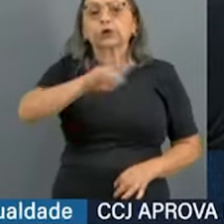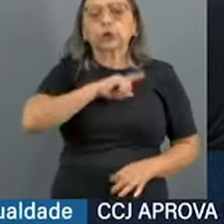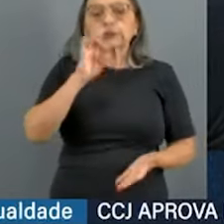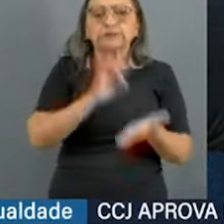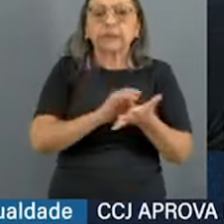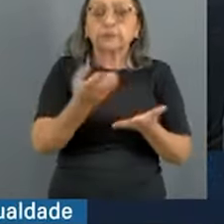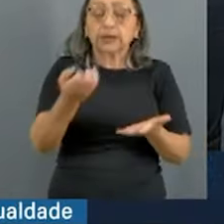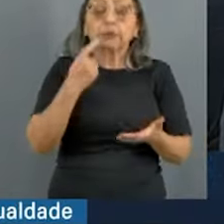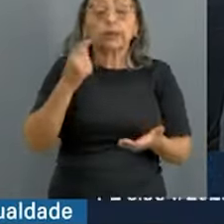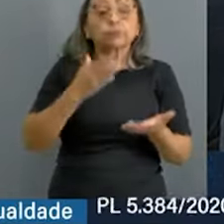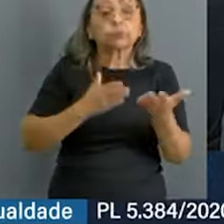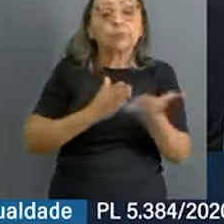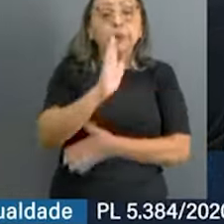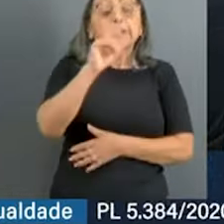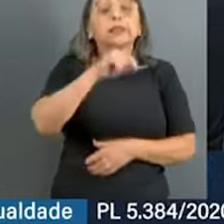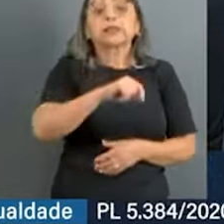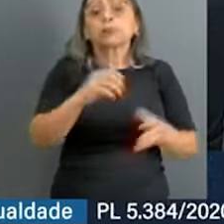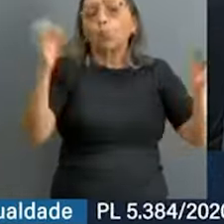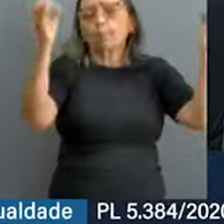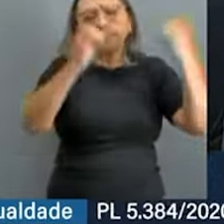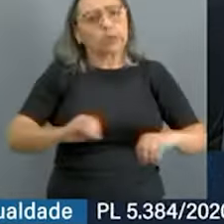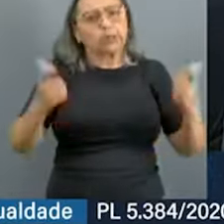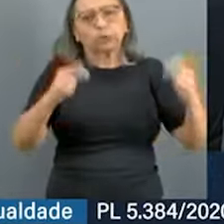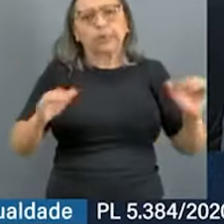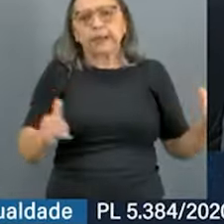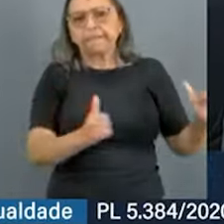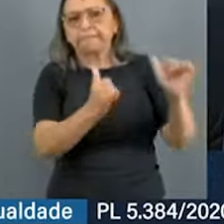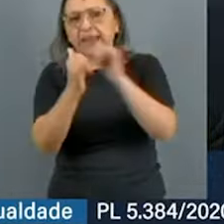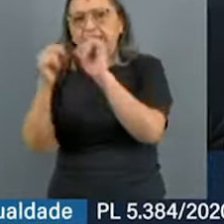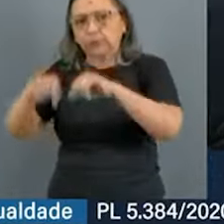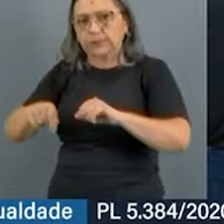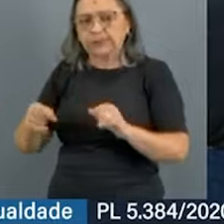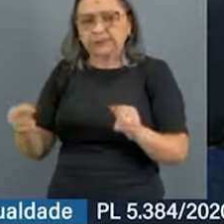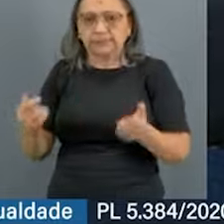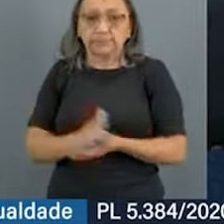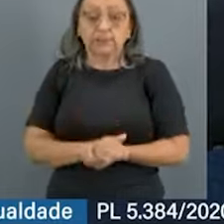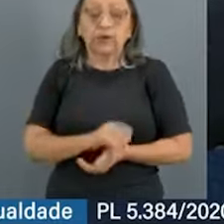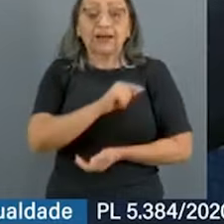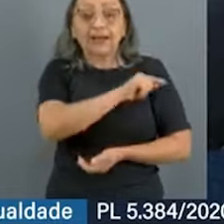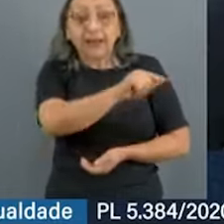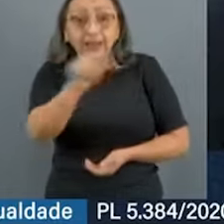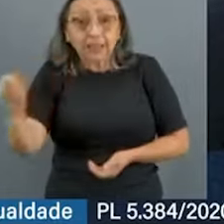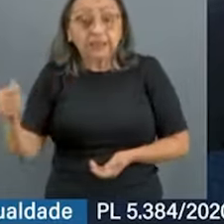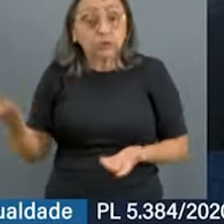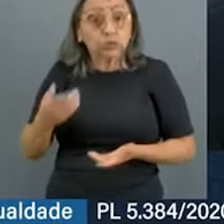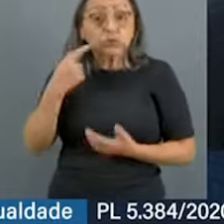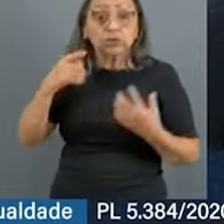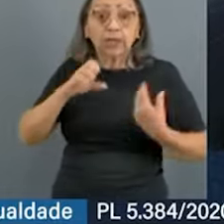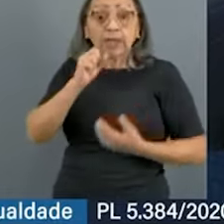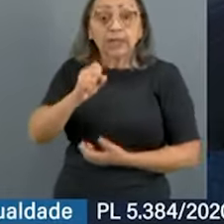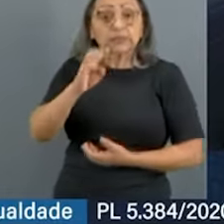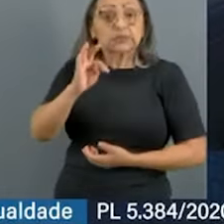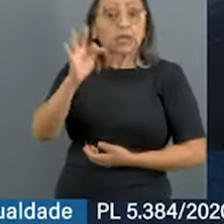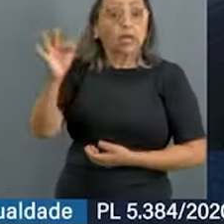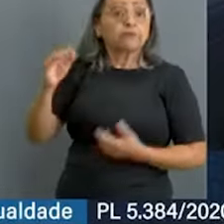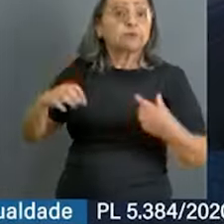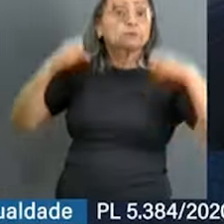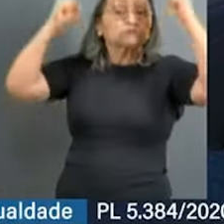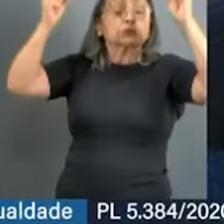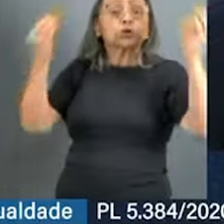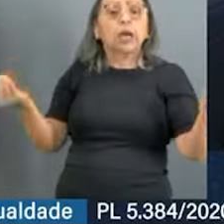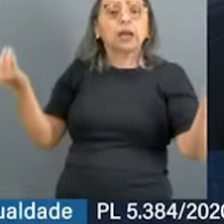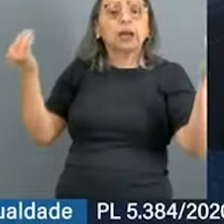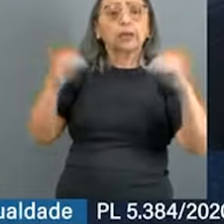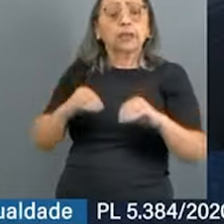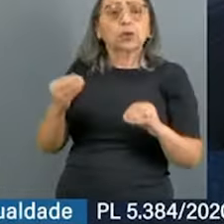aval para que não se tenha Anistia nesse processo então Aqueles que hoje o Supremo Tribunal Federal já tem colocado